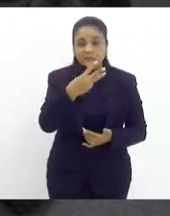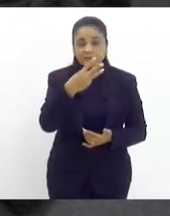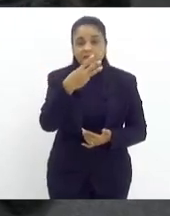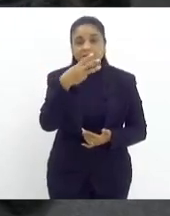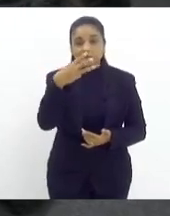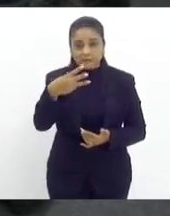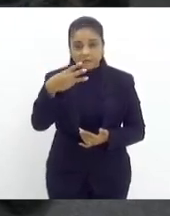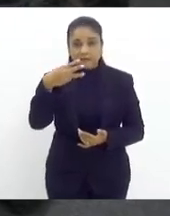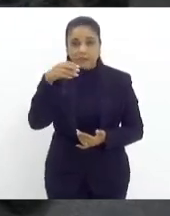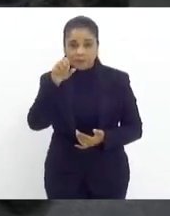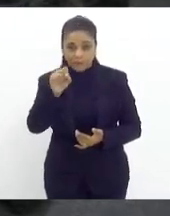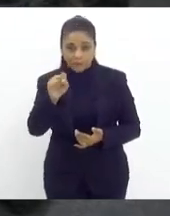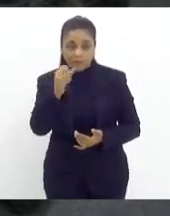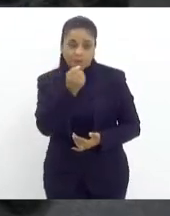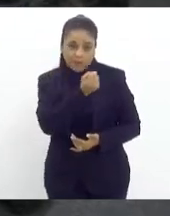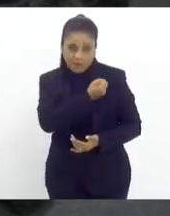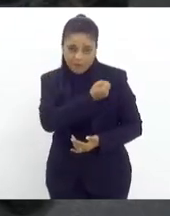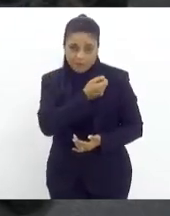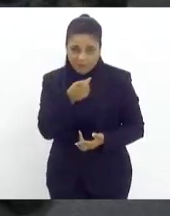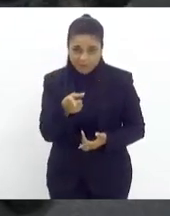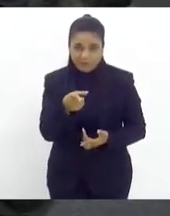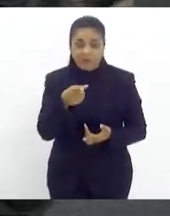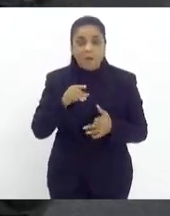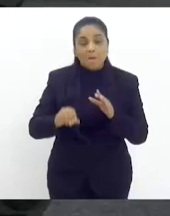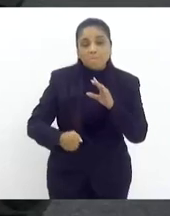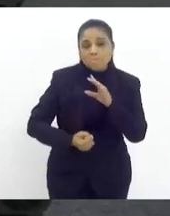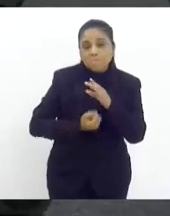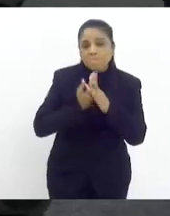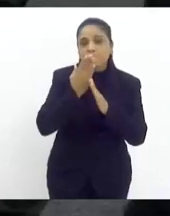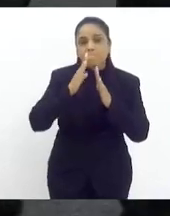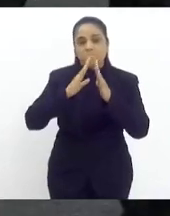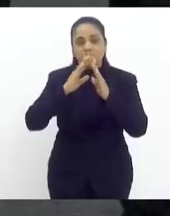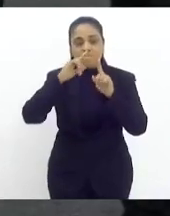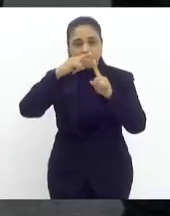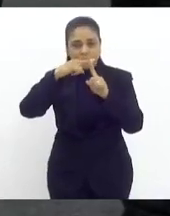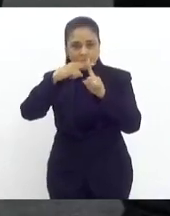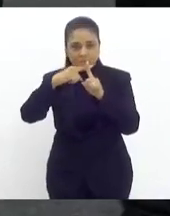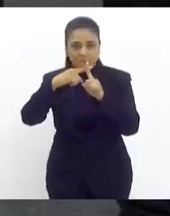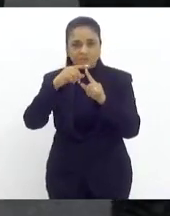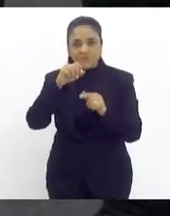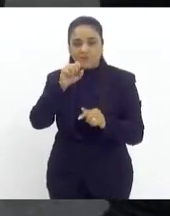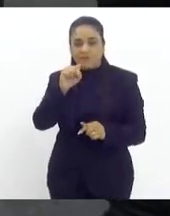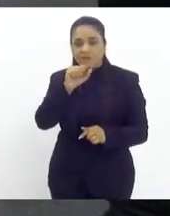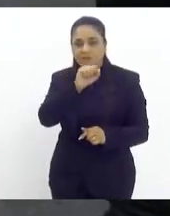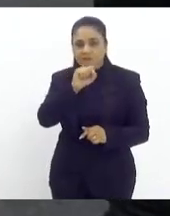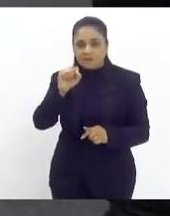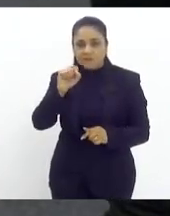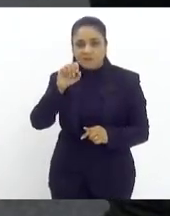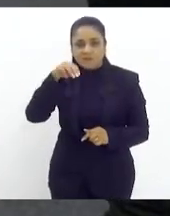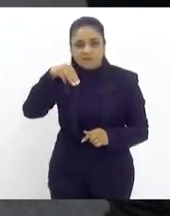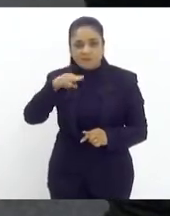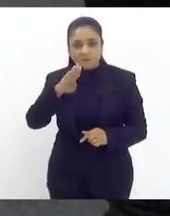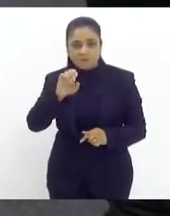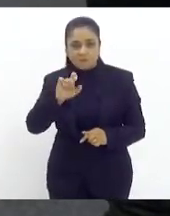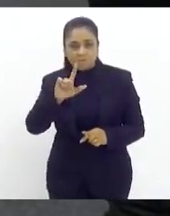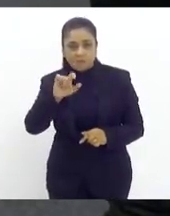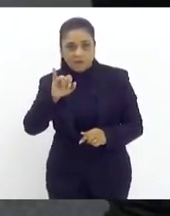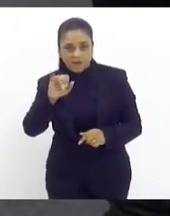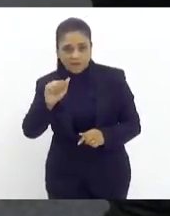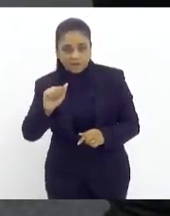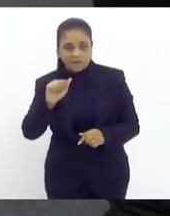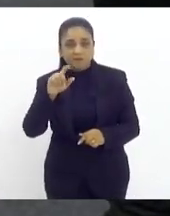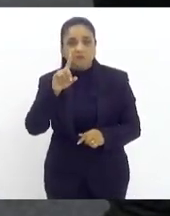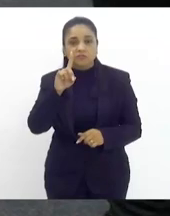foi fundada a primeira Assembleia de Deus aqui no estado do Rio de Janeiro passou